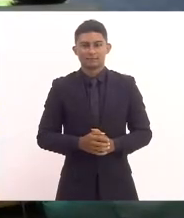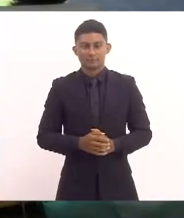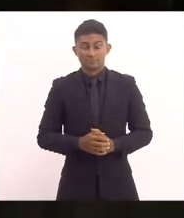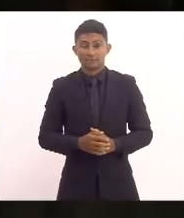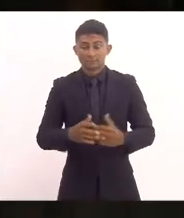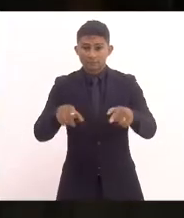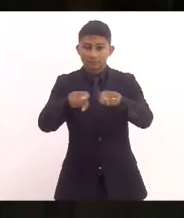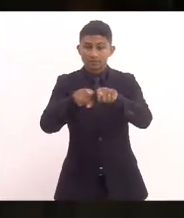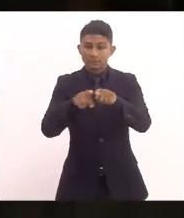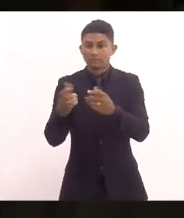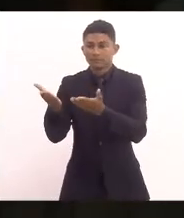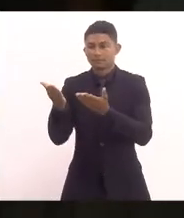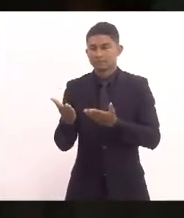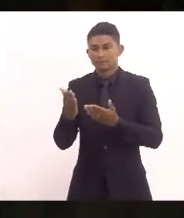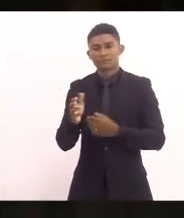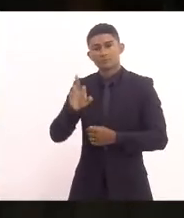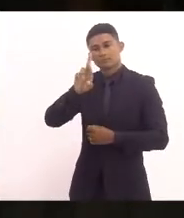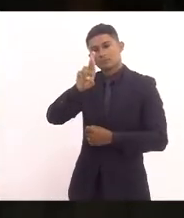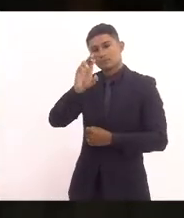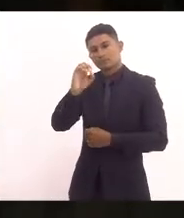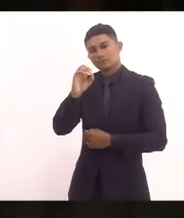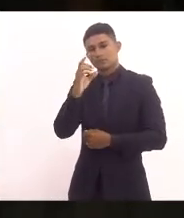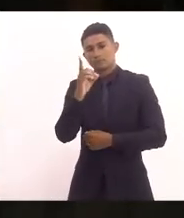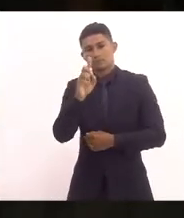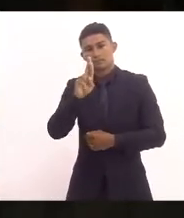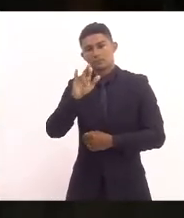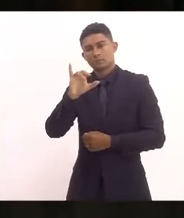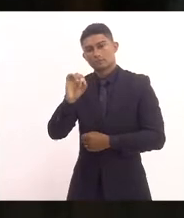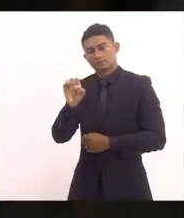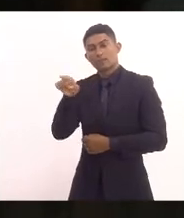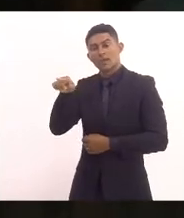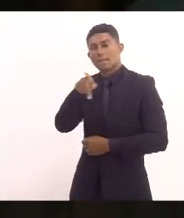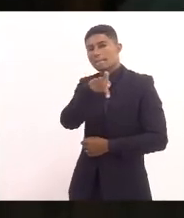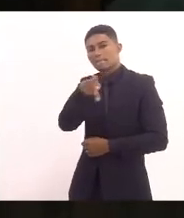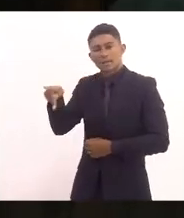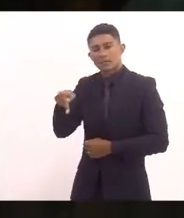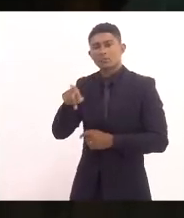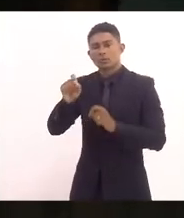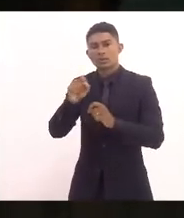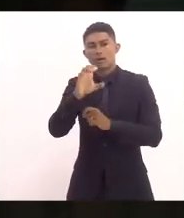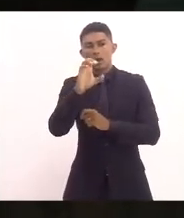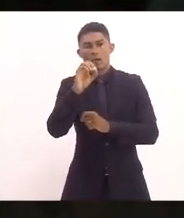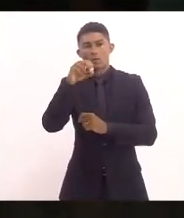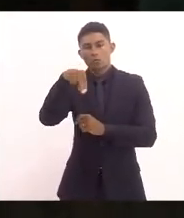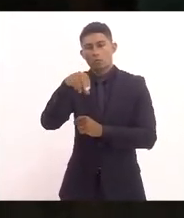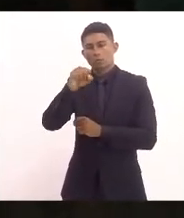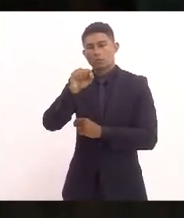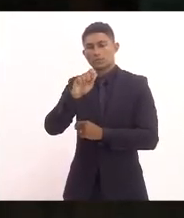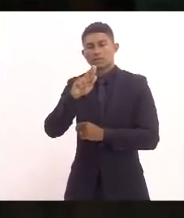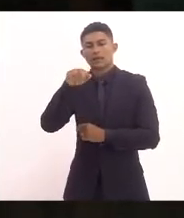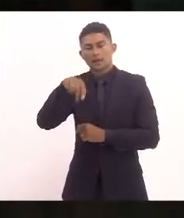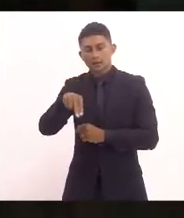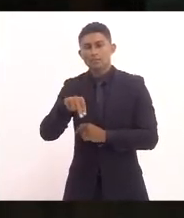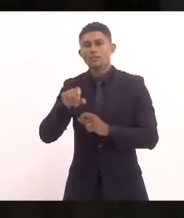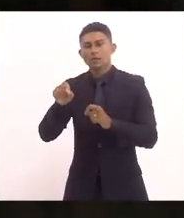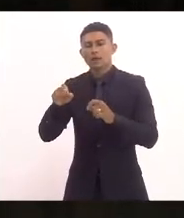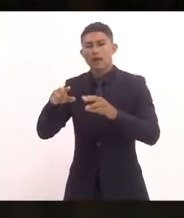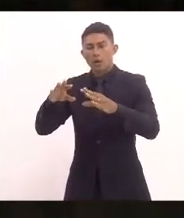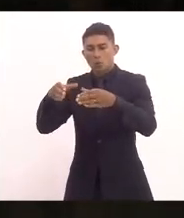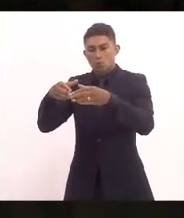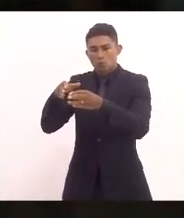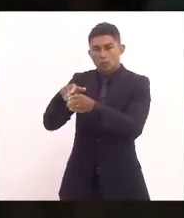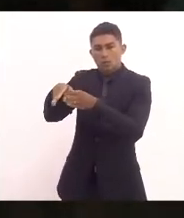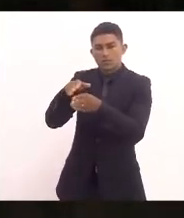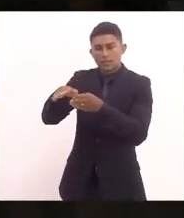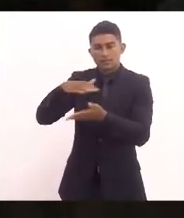Convido também o senhor Rodrigo Oliveira, presidente do COSENS, Conselhos de Secretários Municipais